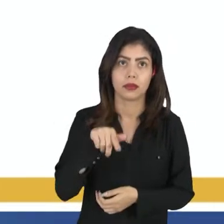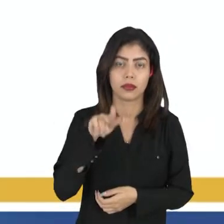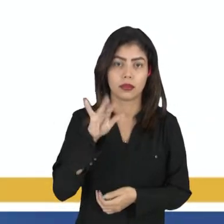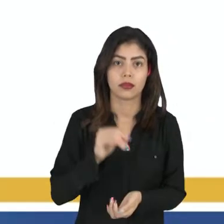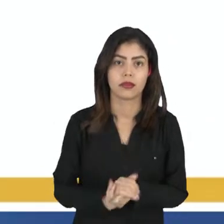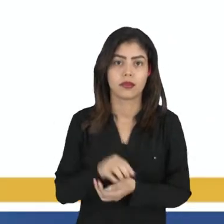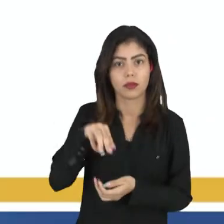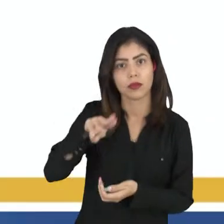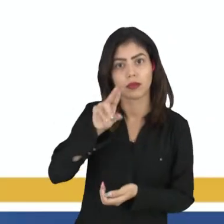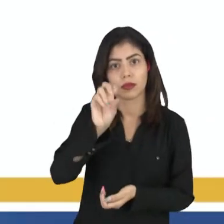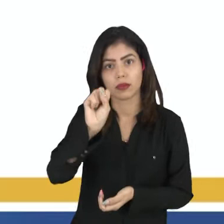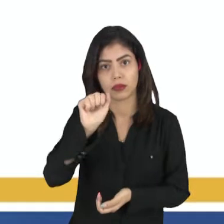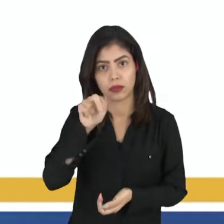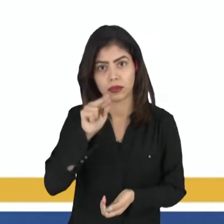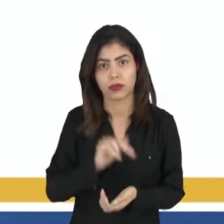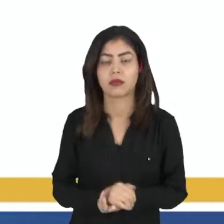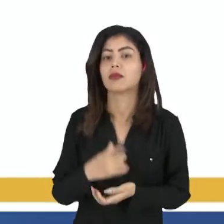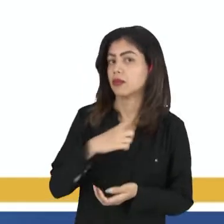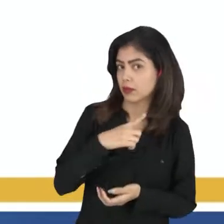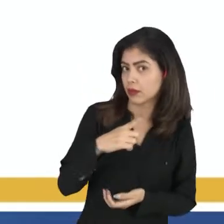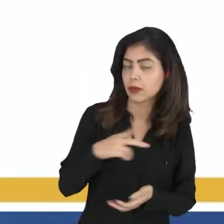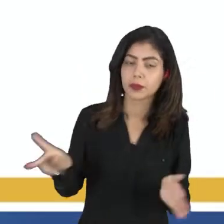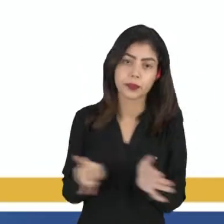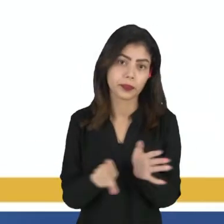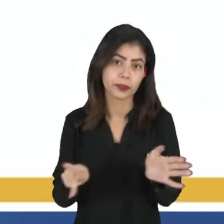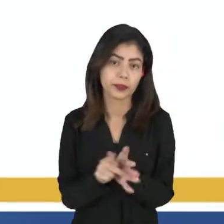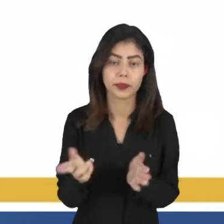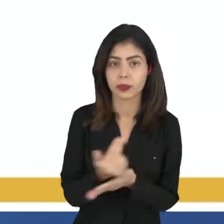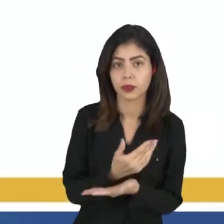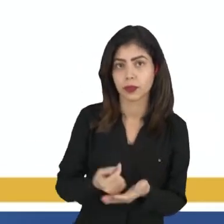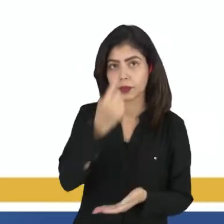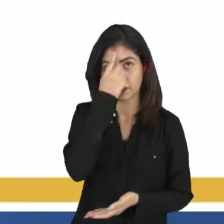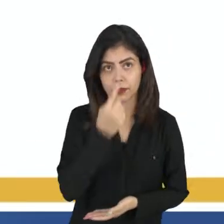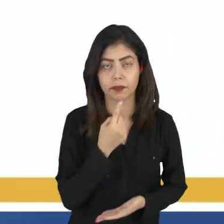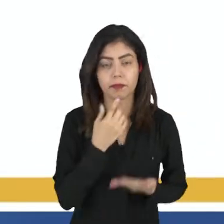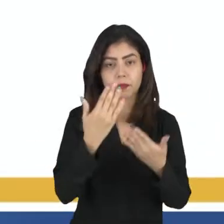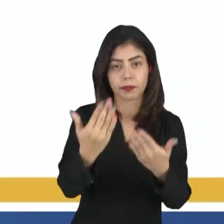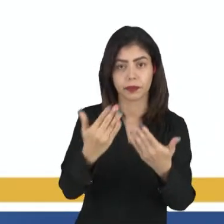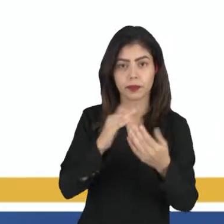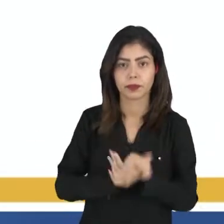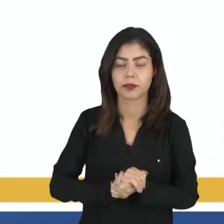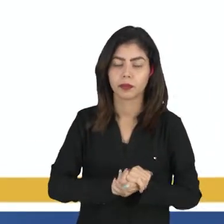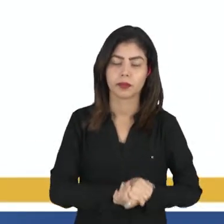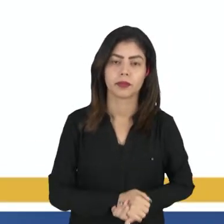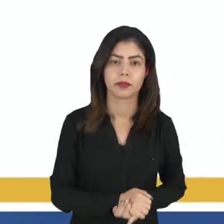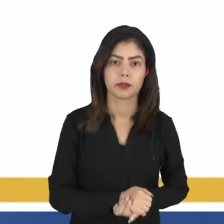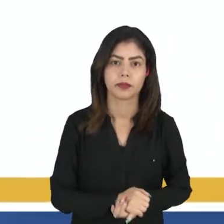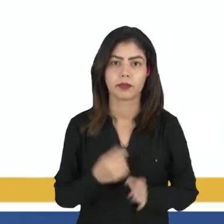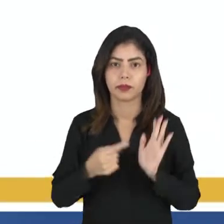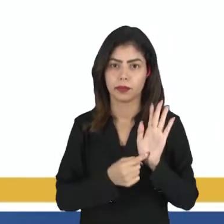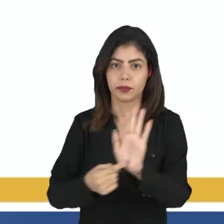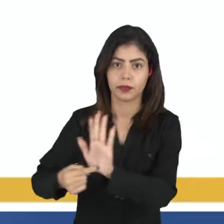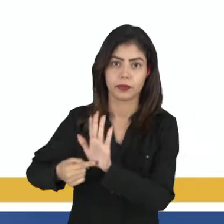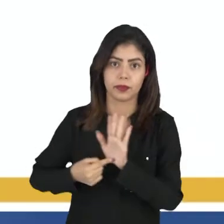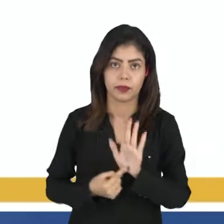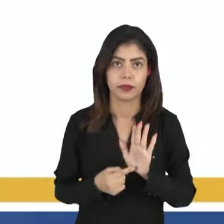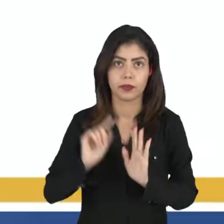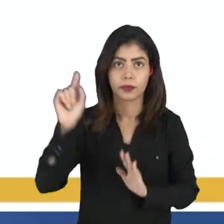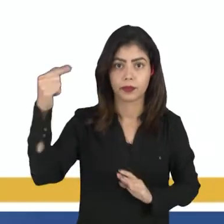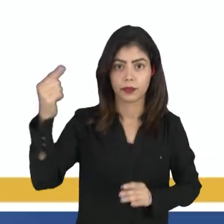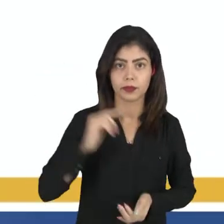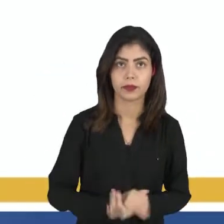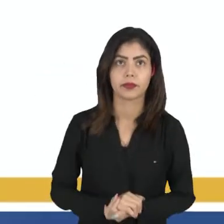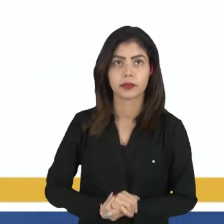um museu específico para esse tipo de arte, tá bom? E essa imagem que vocês veem faz parte da exposição que foi inaugurada por